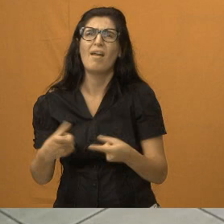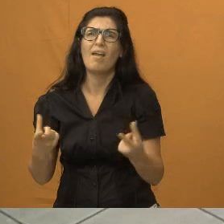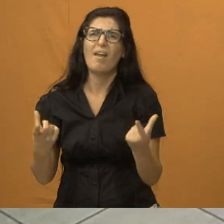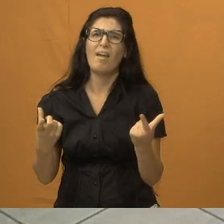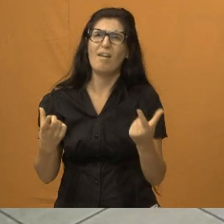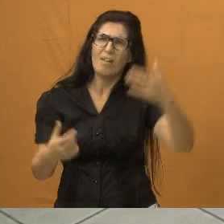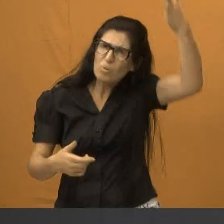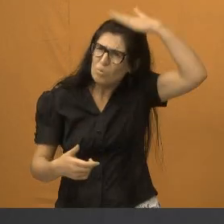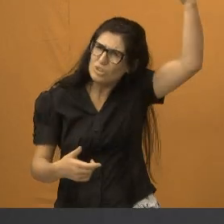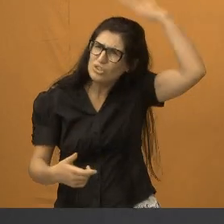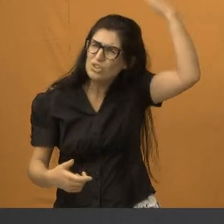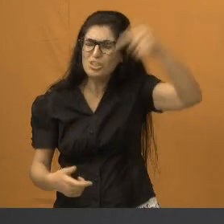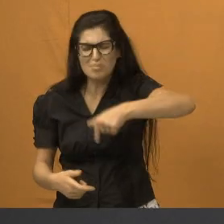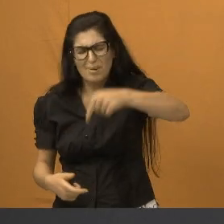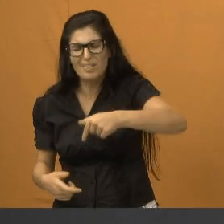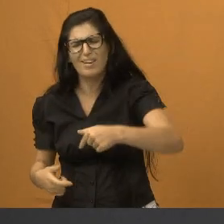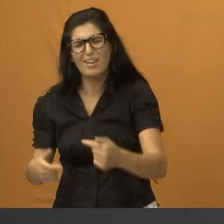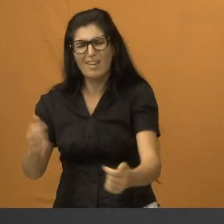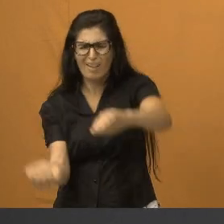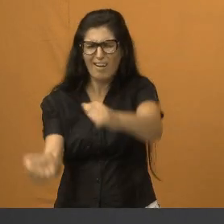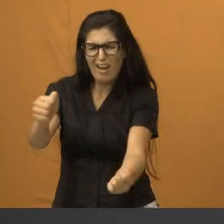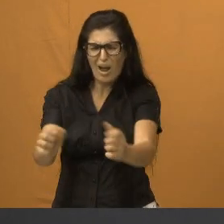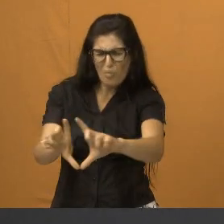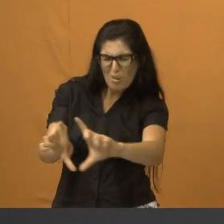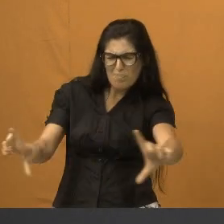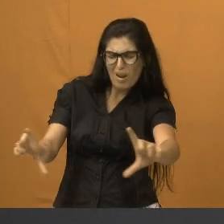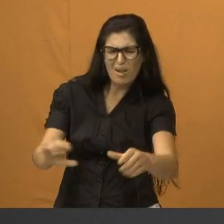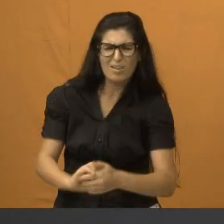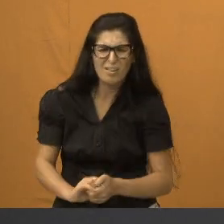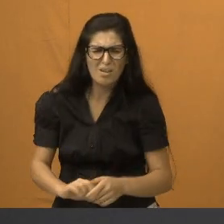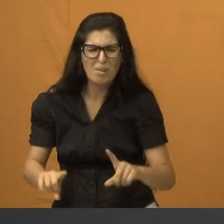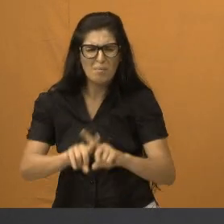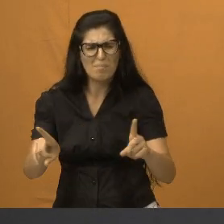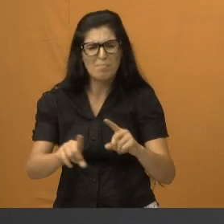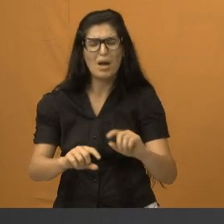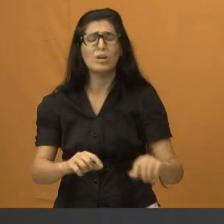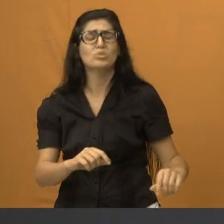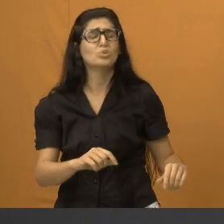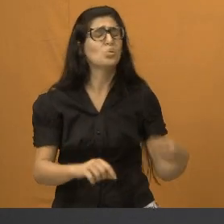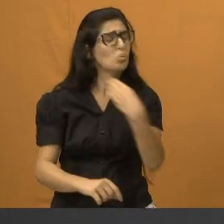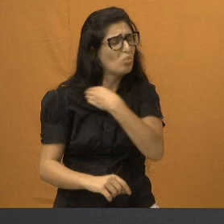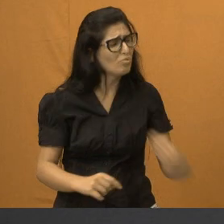fez uma ação muito firme e acabou com isso, né?